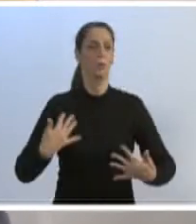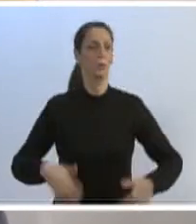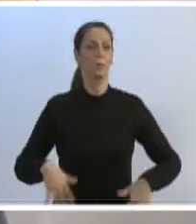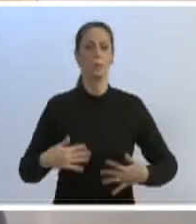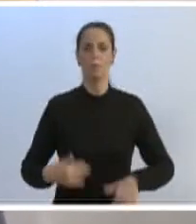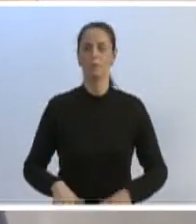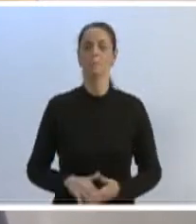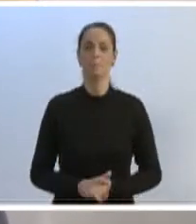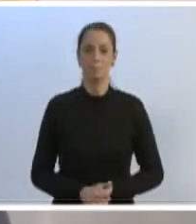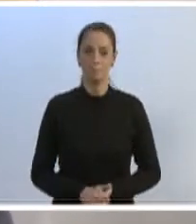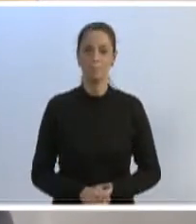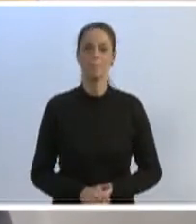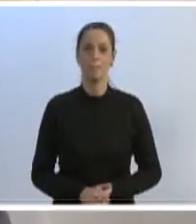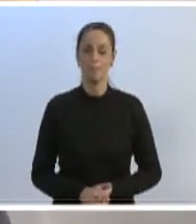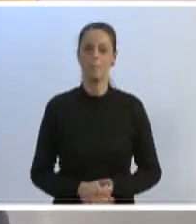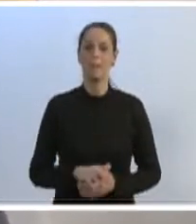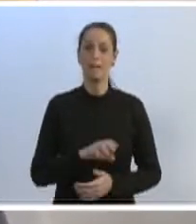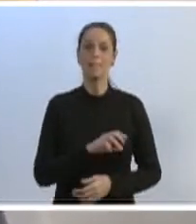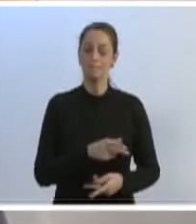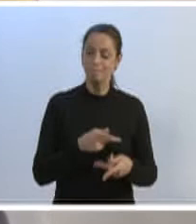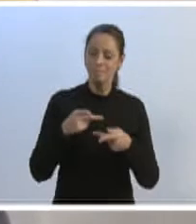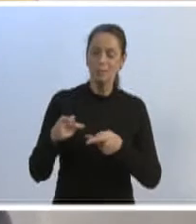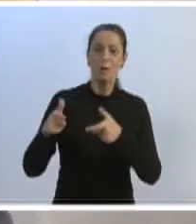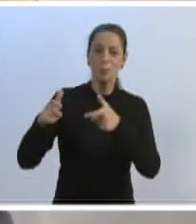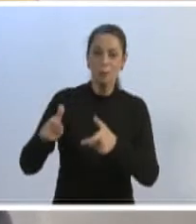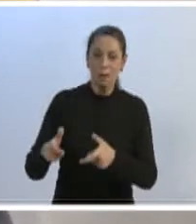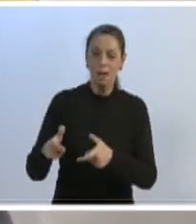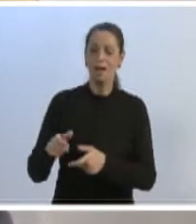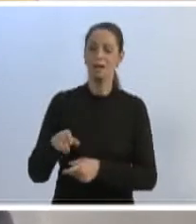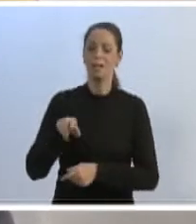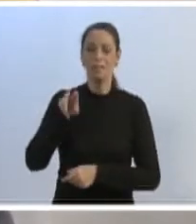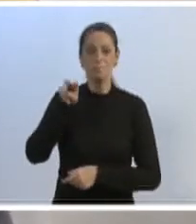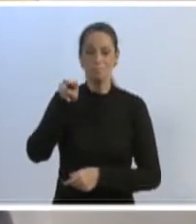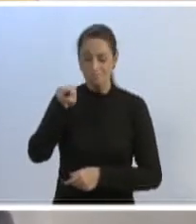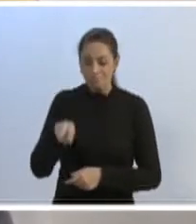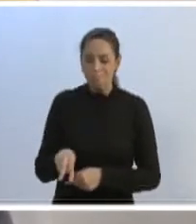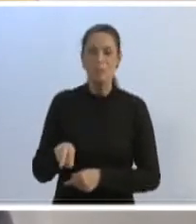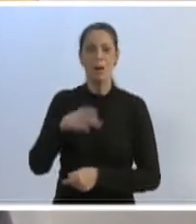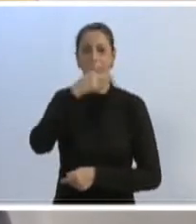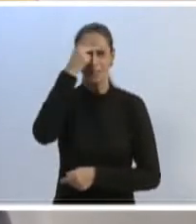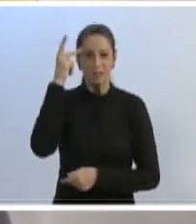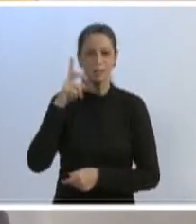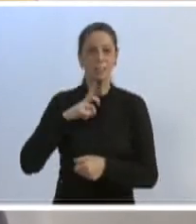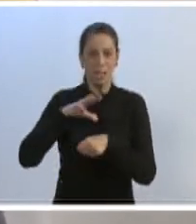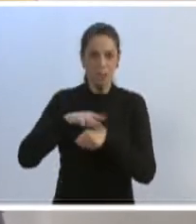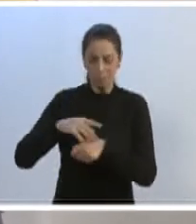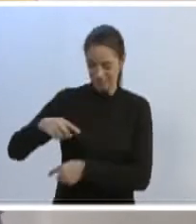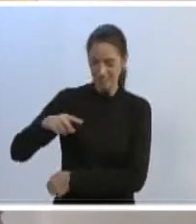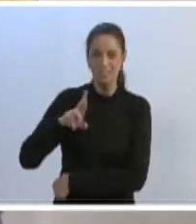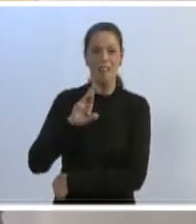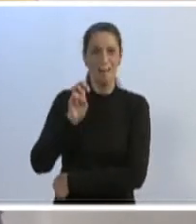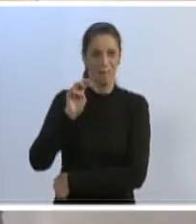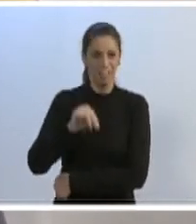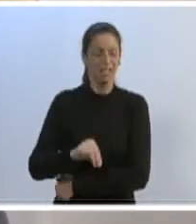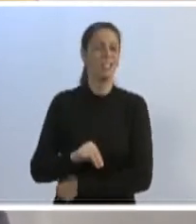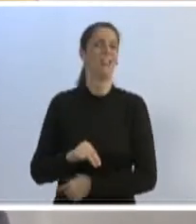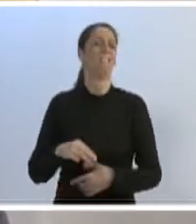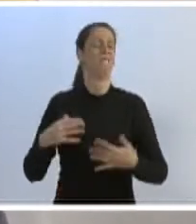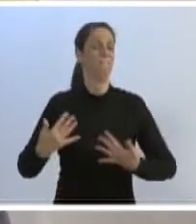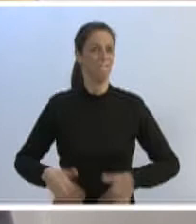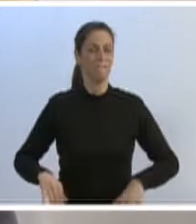a gente ir nessas salas de hemodiálise para ver realmente o sofrimento que essas pessoas passam em busca